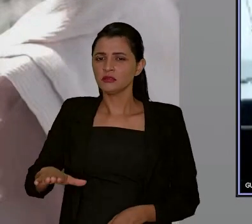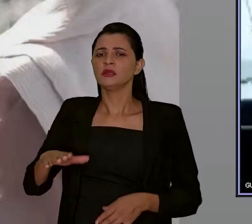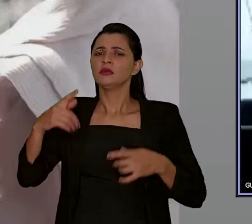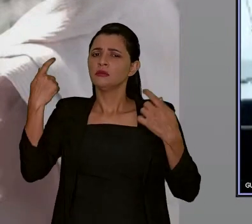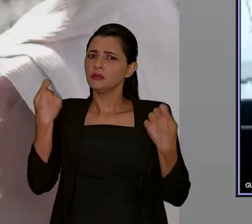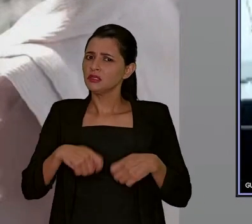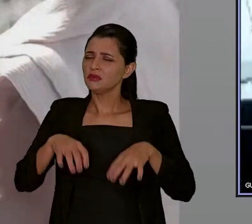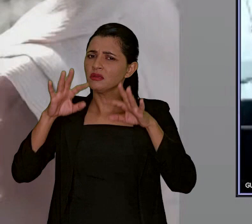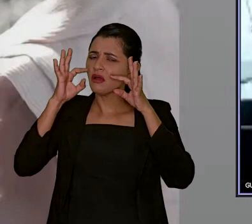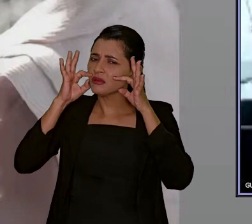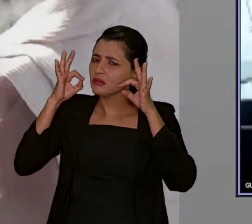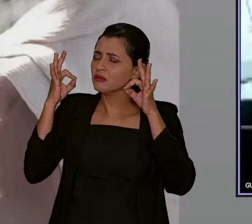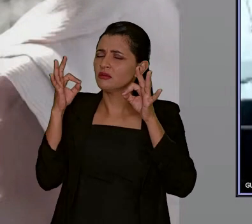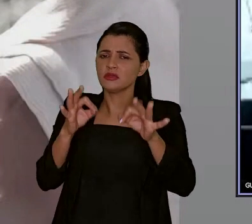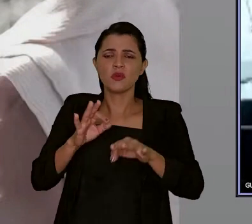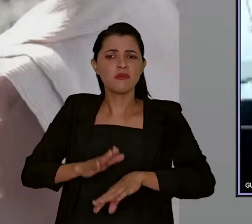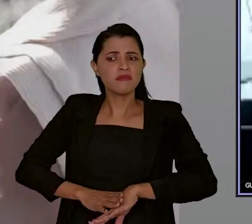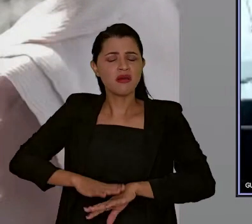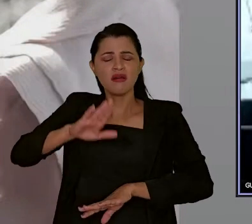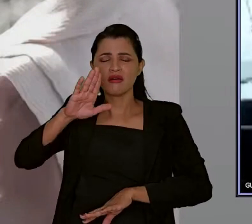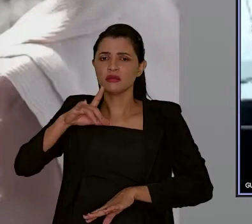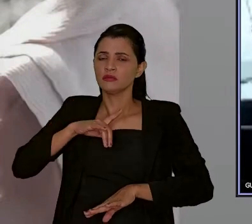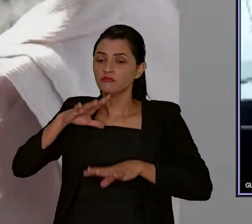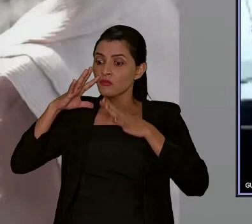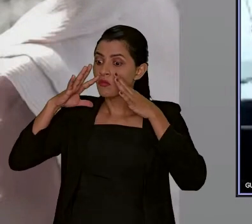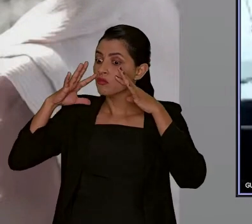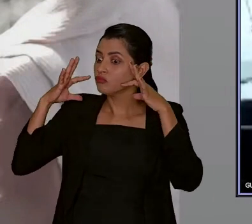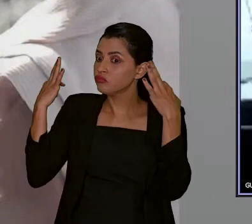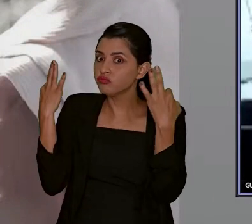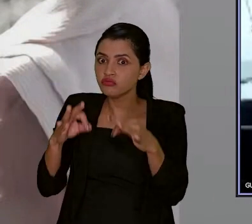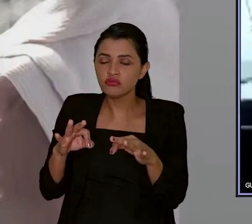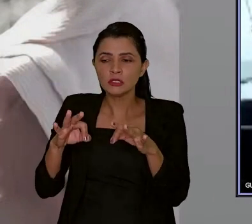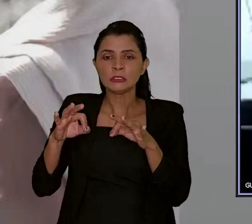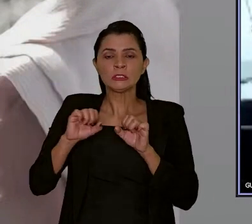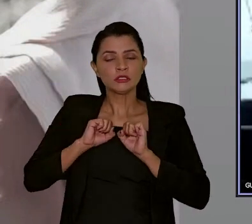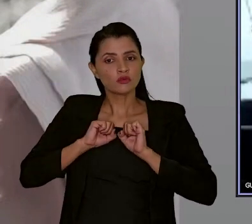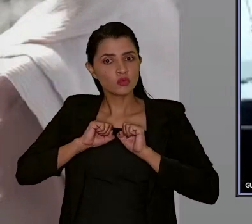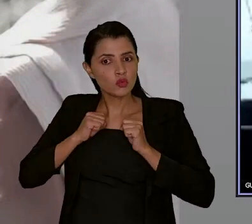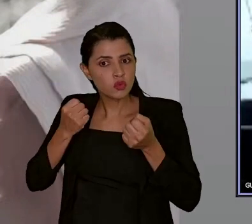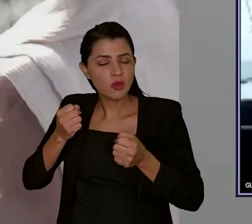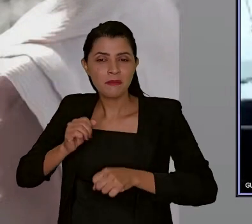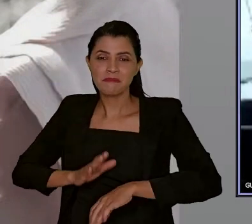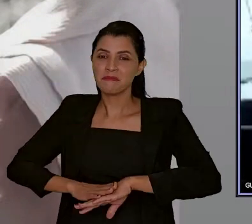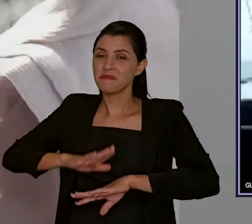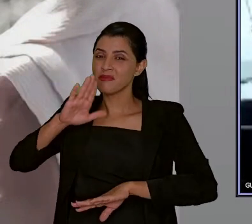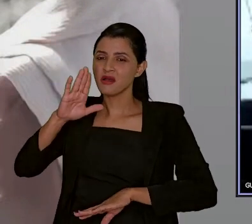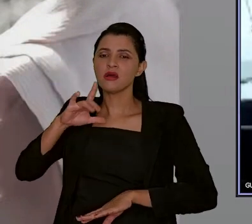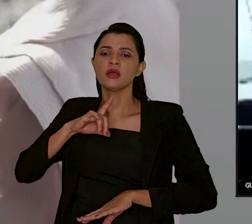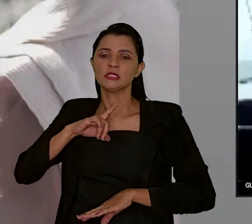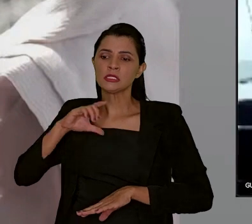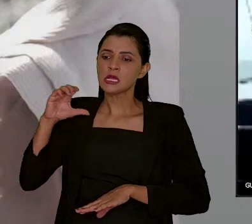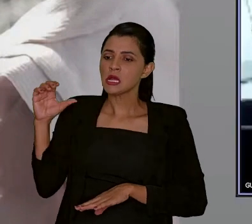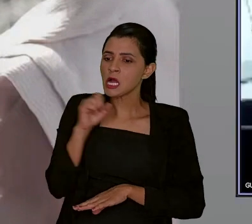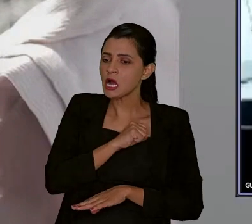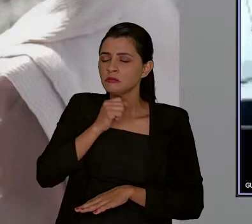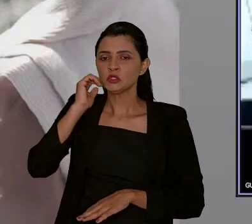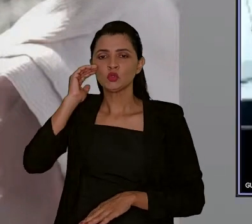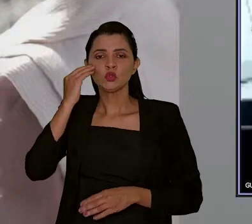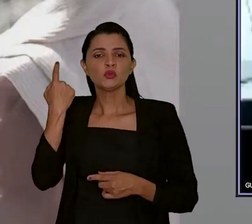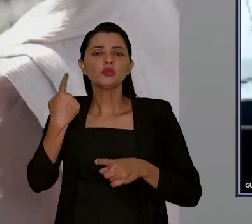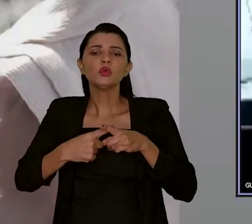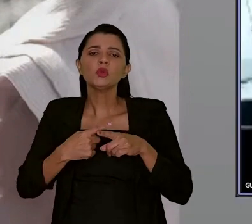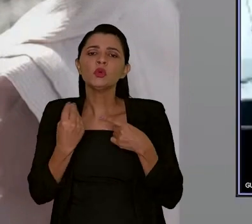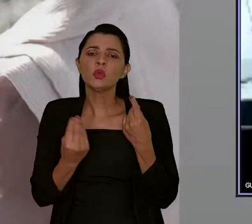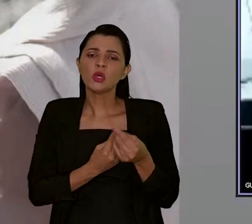mais especial, muito mais dedicada, muito mais ágil, porque 1 mês,